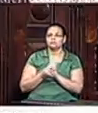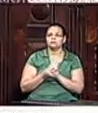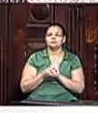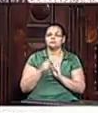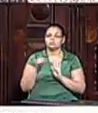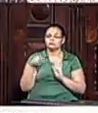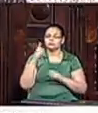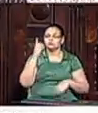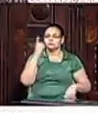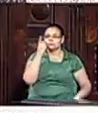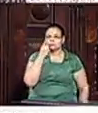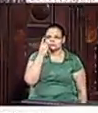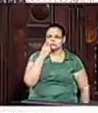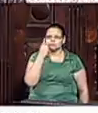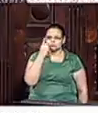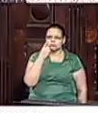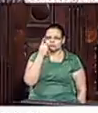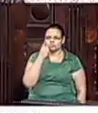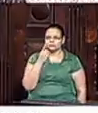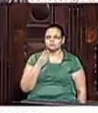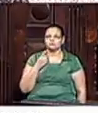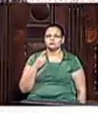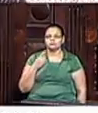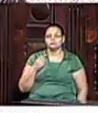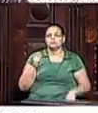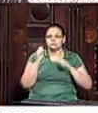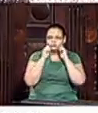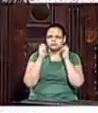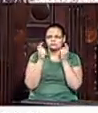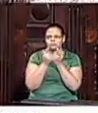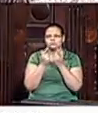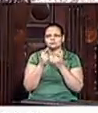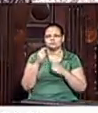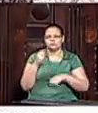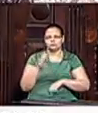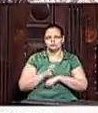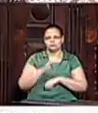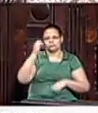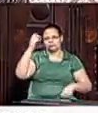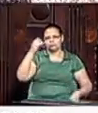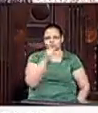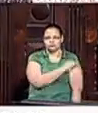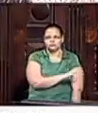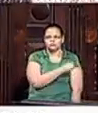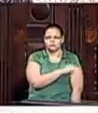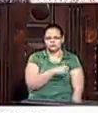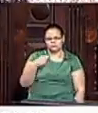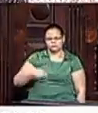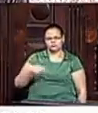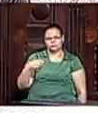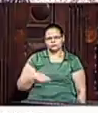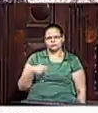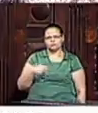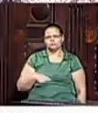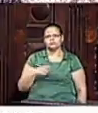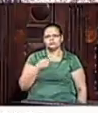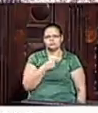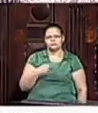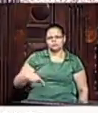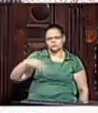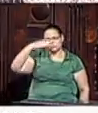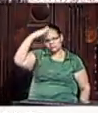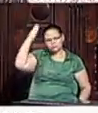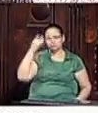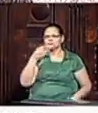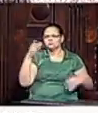os deputados aqui da Assembleia Legislativa do Estado do Rio de Janeiro exigem a renúncia, sim, e o afastamento do presidente Michel